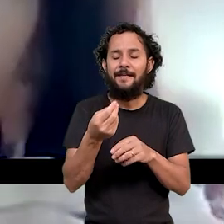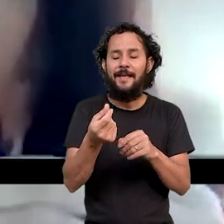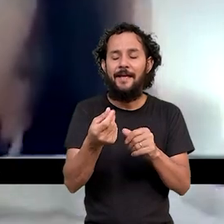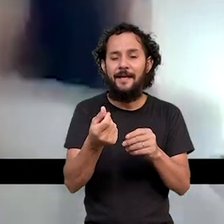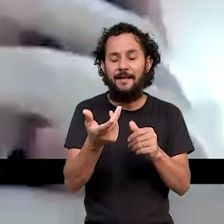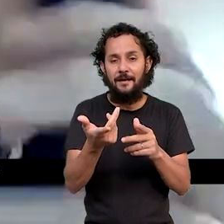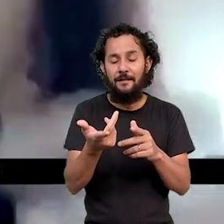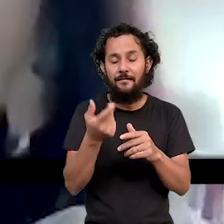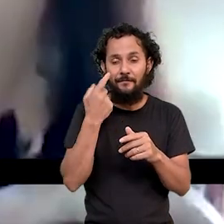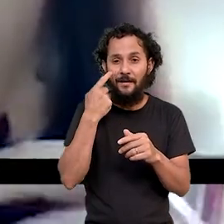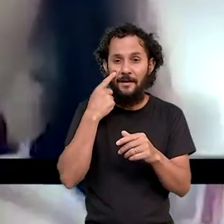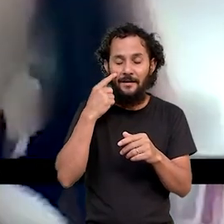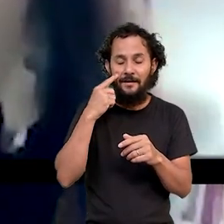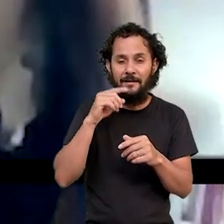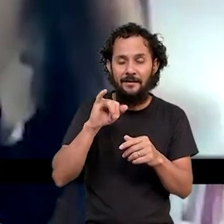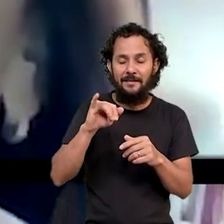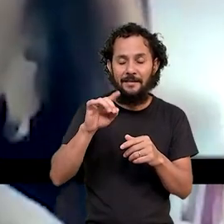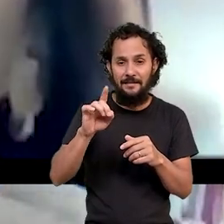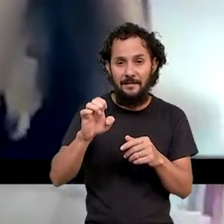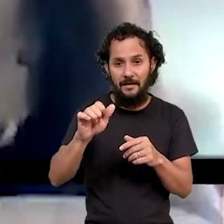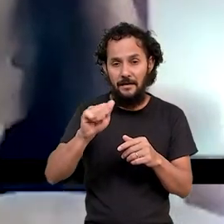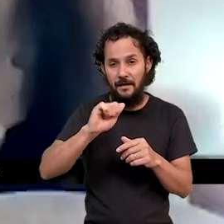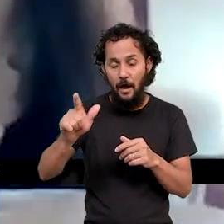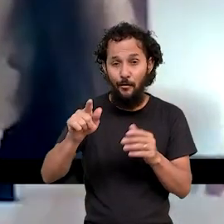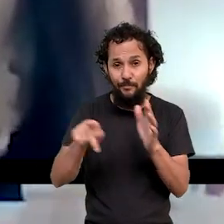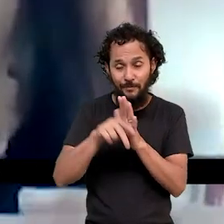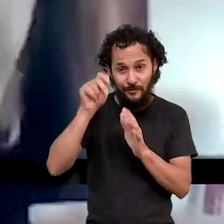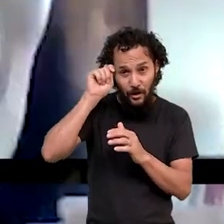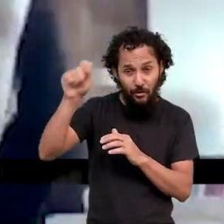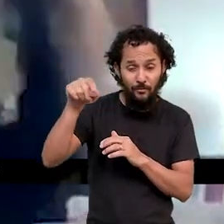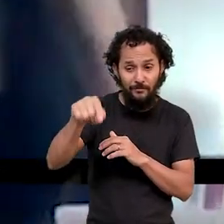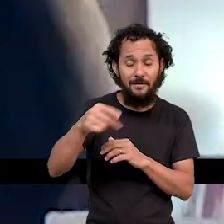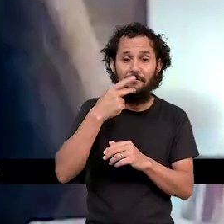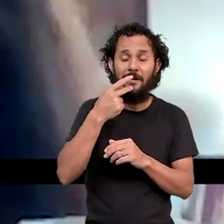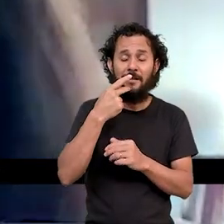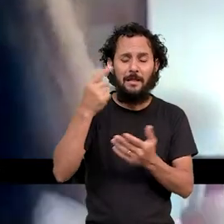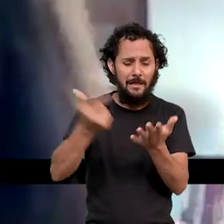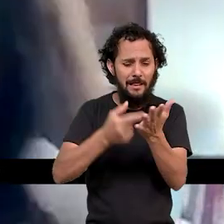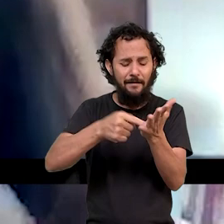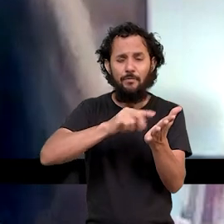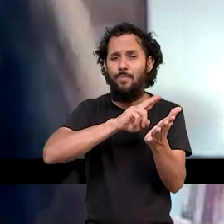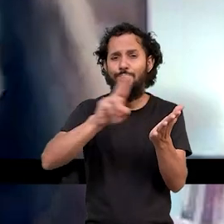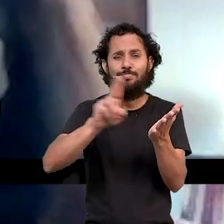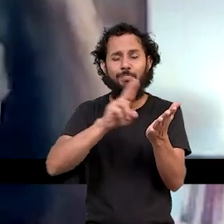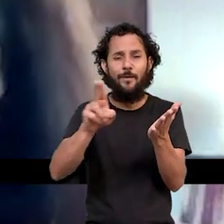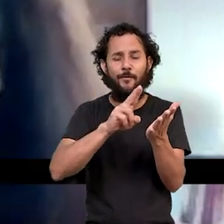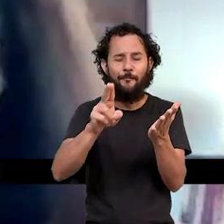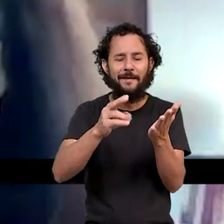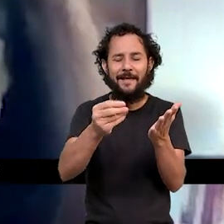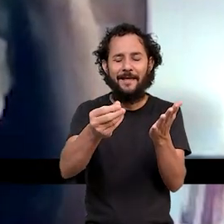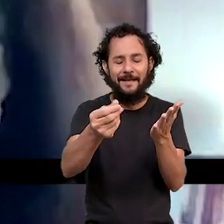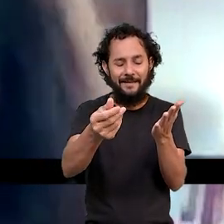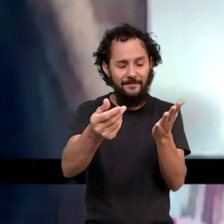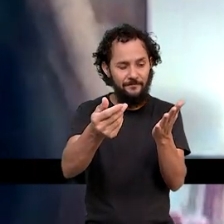pegamos os ideais de Froebel, dos jardins de infância, ele escreveu uma obra belíssima chamada